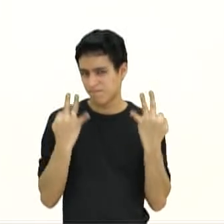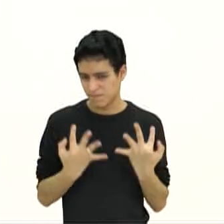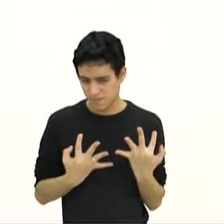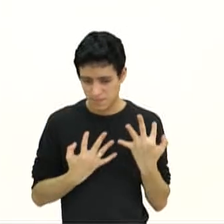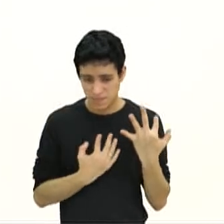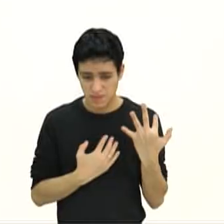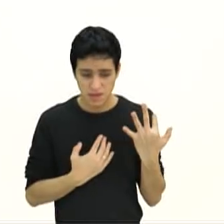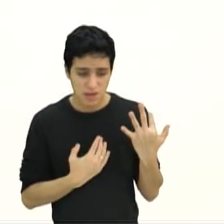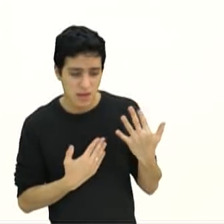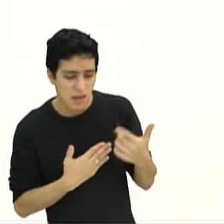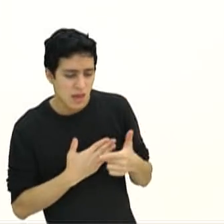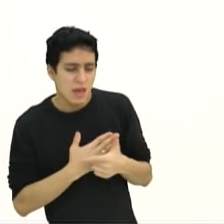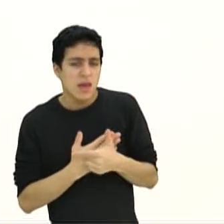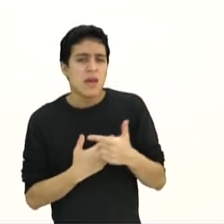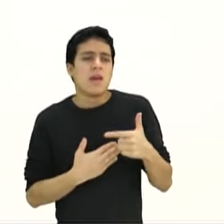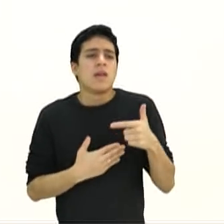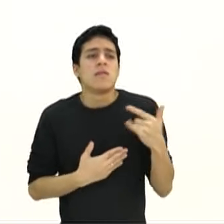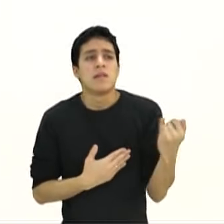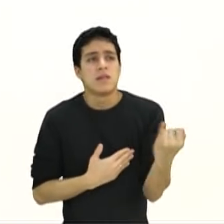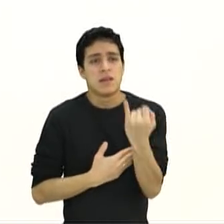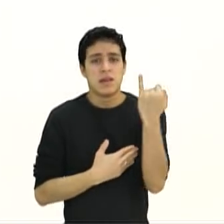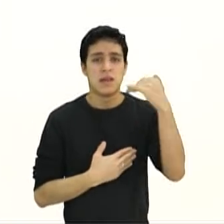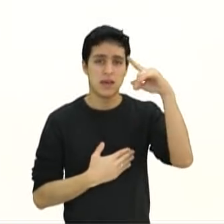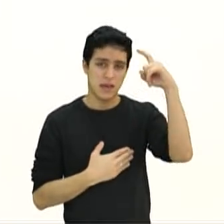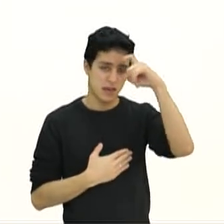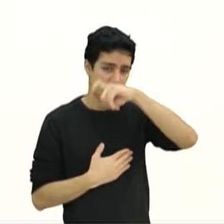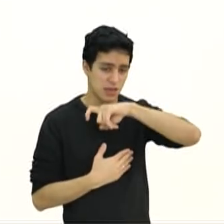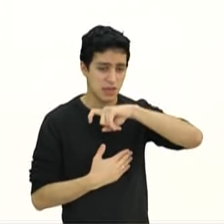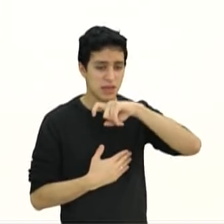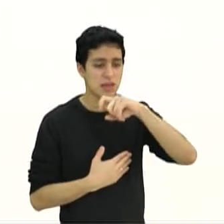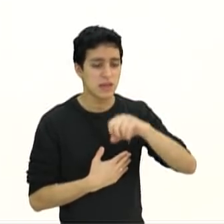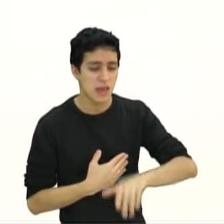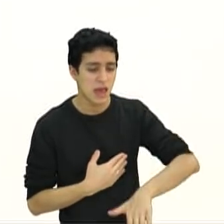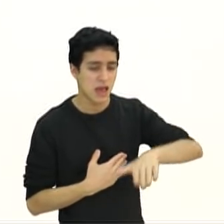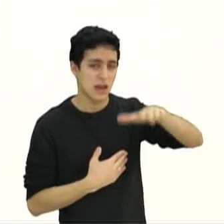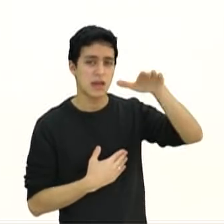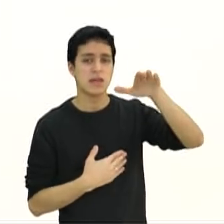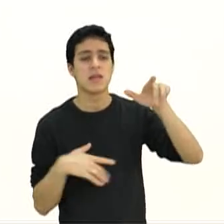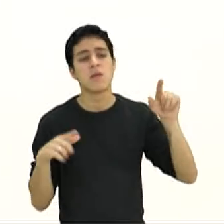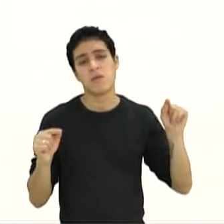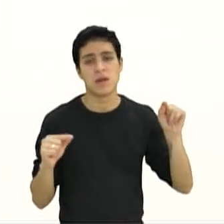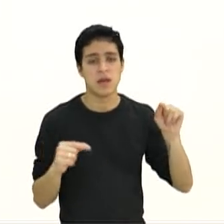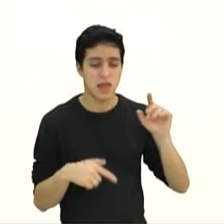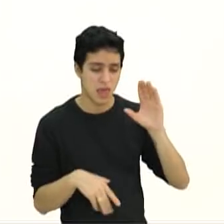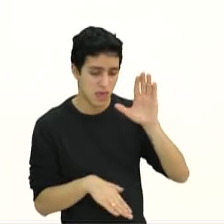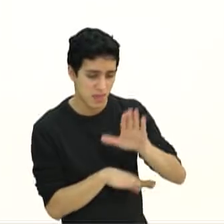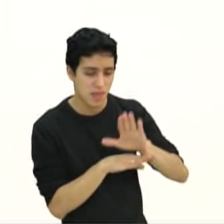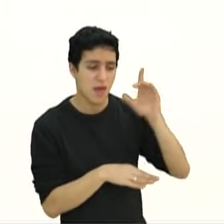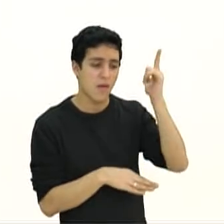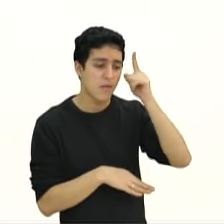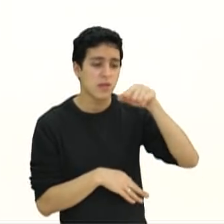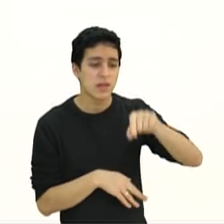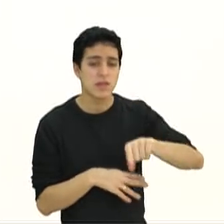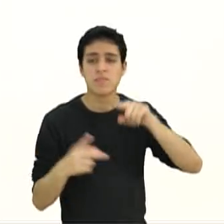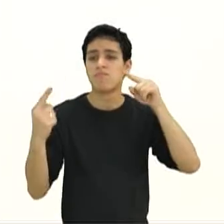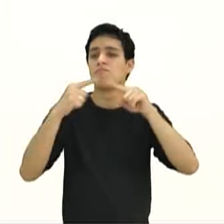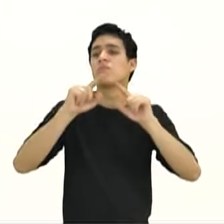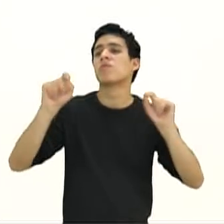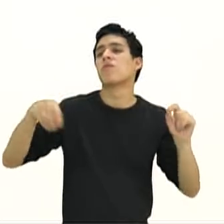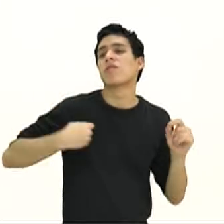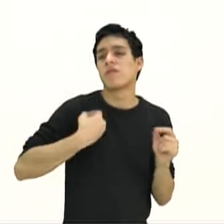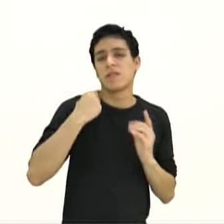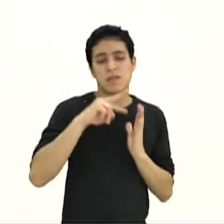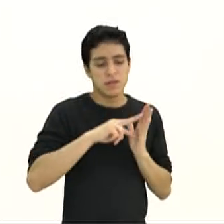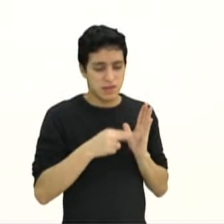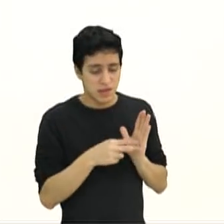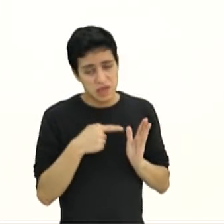tarefa mais importante e também mais difícil na criação de uma criança é ajudá-la a encontrar significado na vida. Tenho